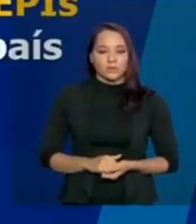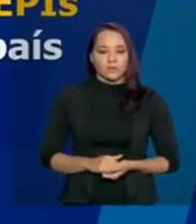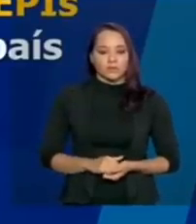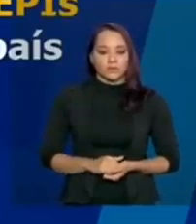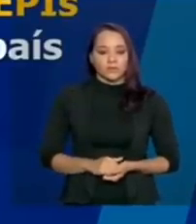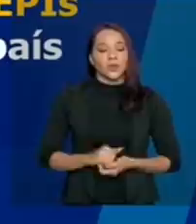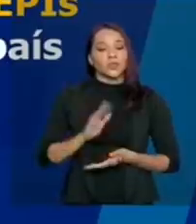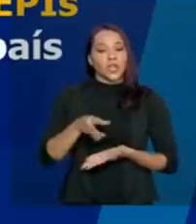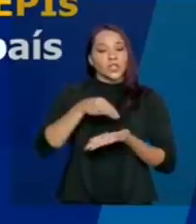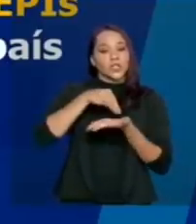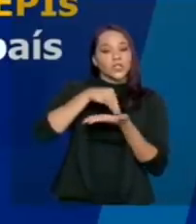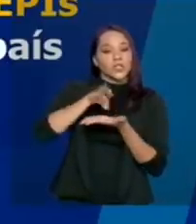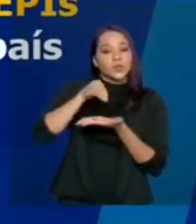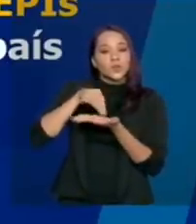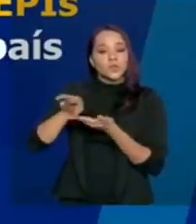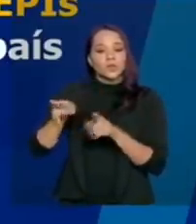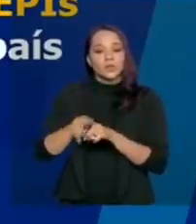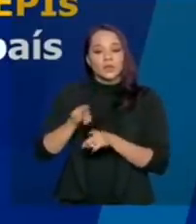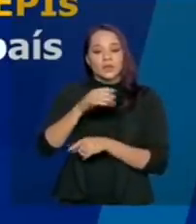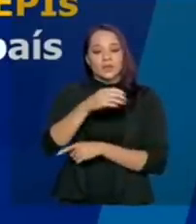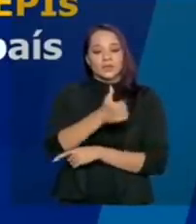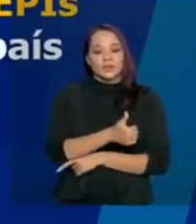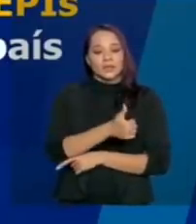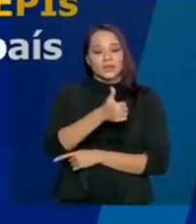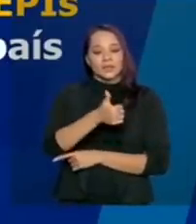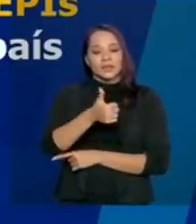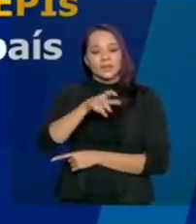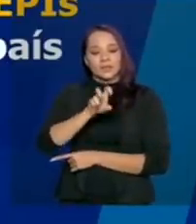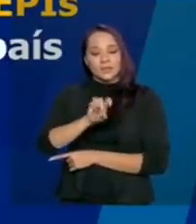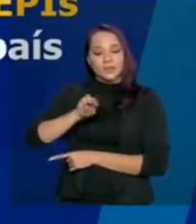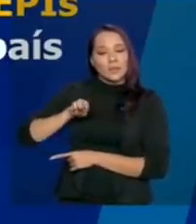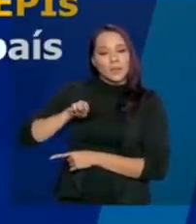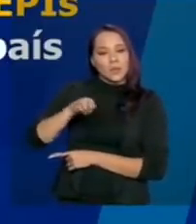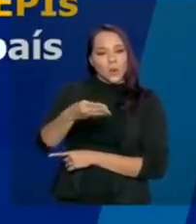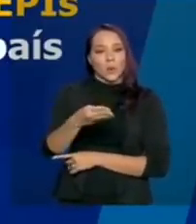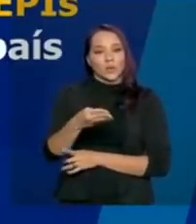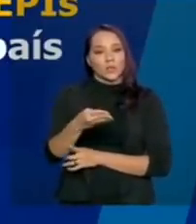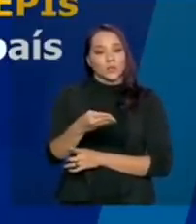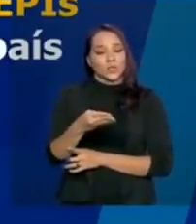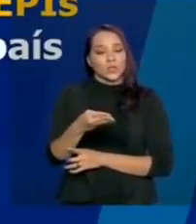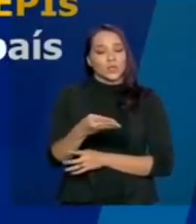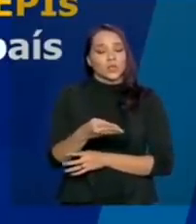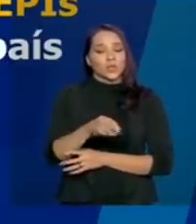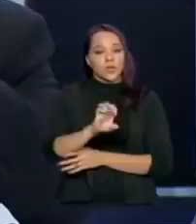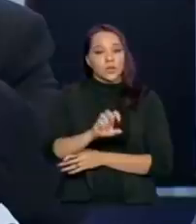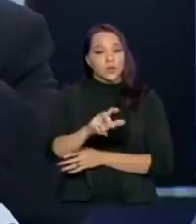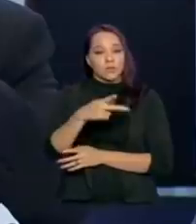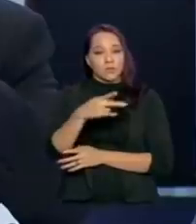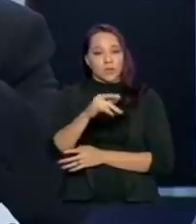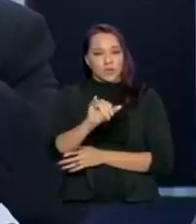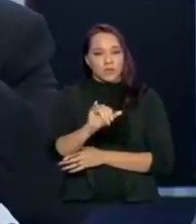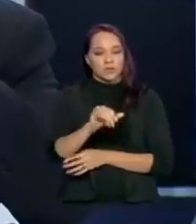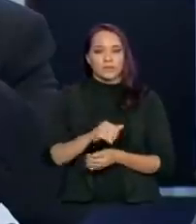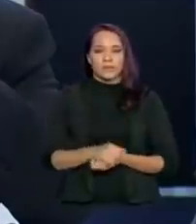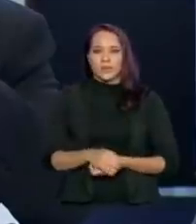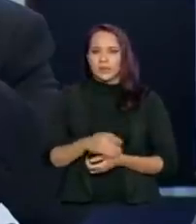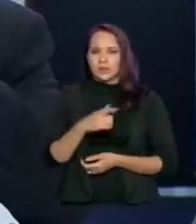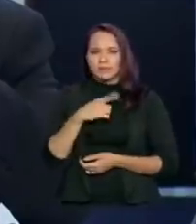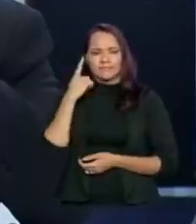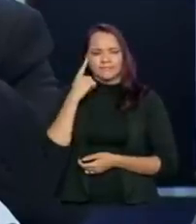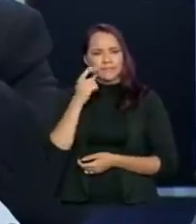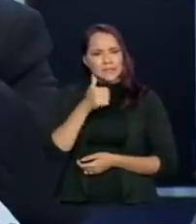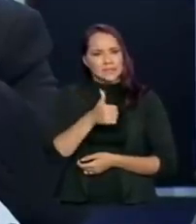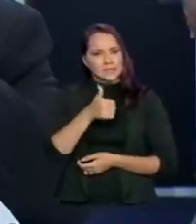Já distribuímos 115 milhões de itens de EPI. É um número muito grande. 115